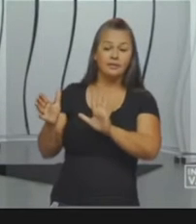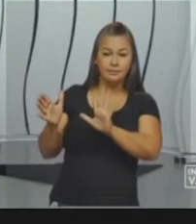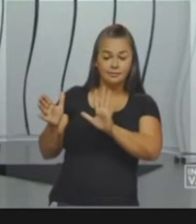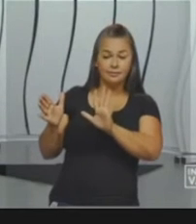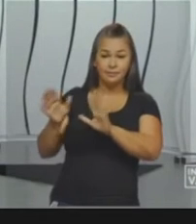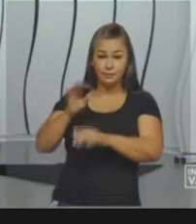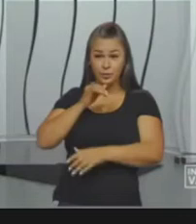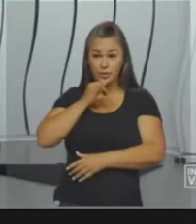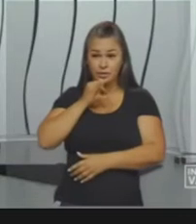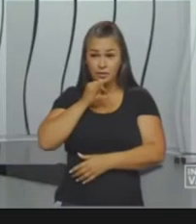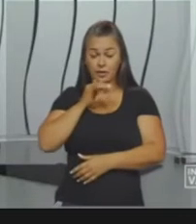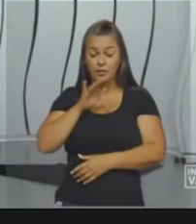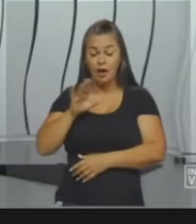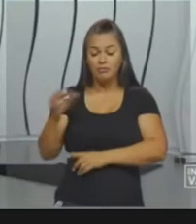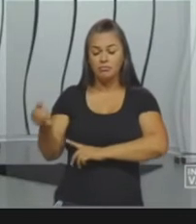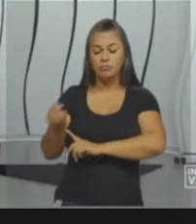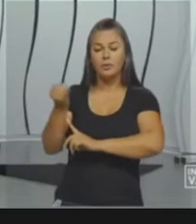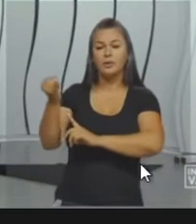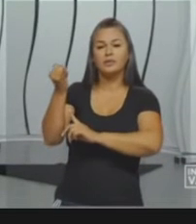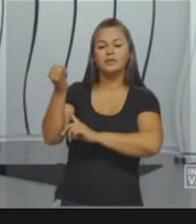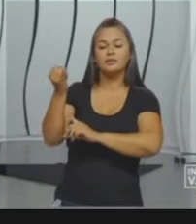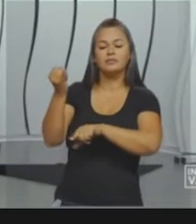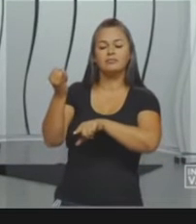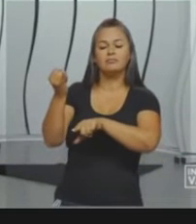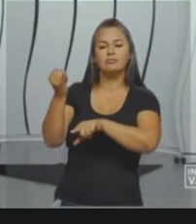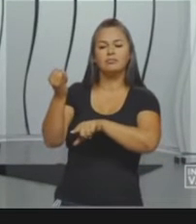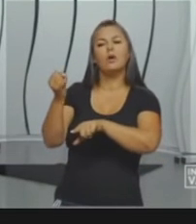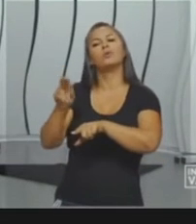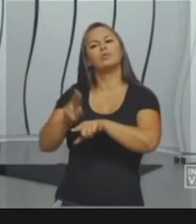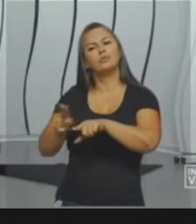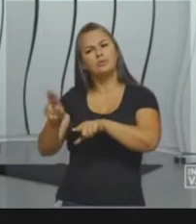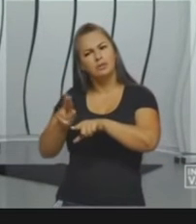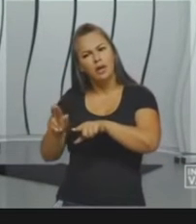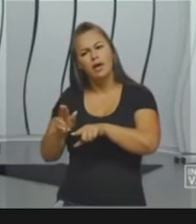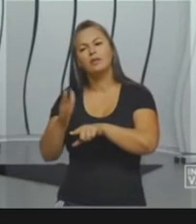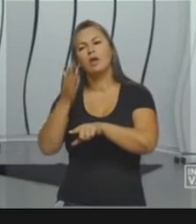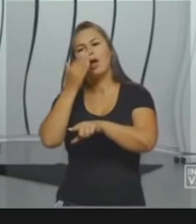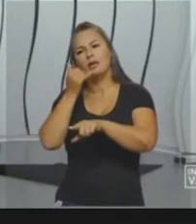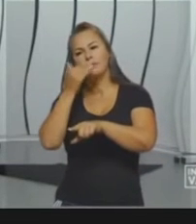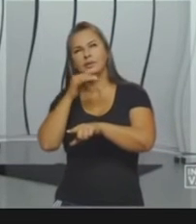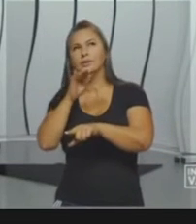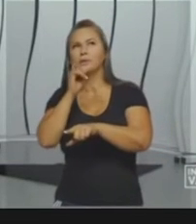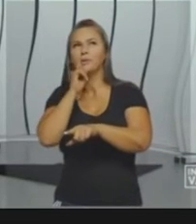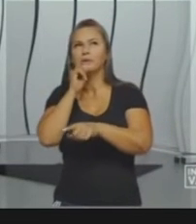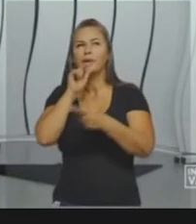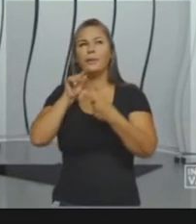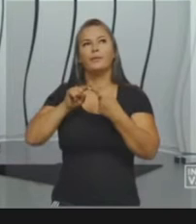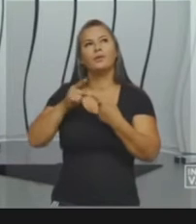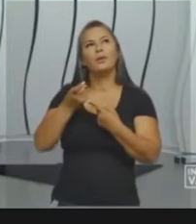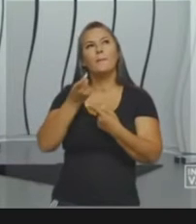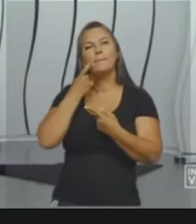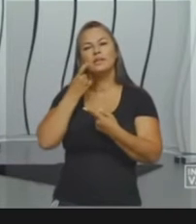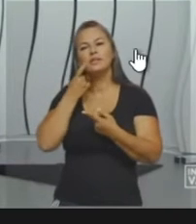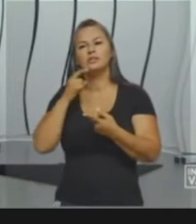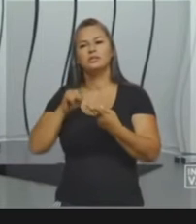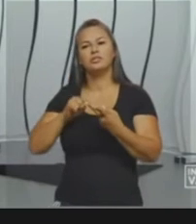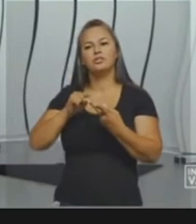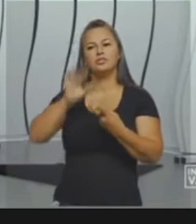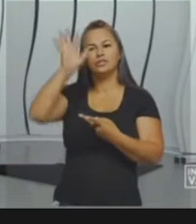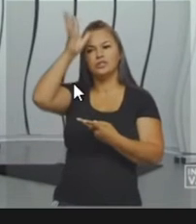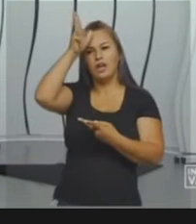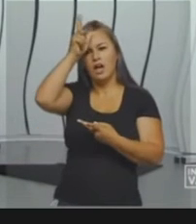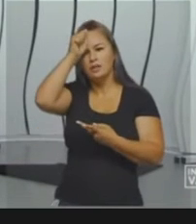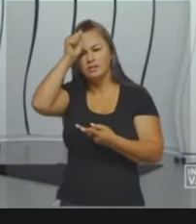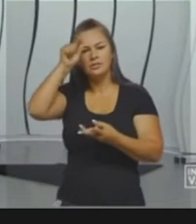Olha só, eles são usados na alimentação. Sim, nós usamos peixes para se alimentar, não é verdade? Galinhas, carne